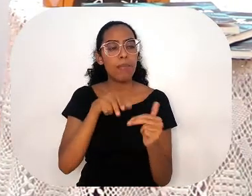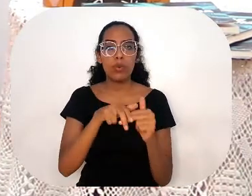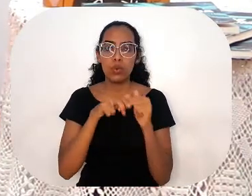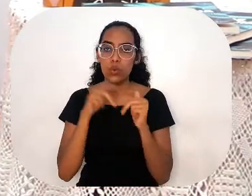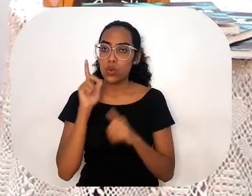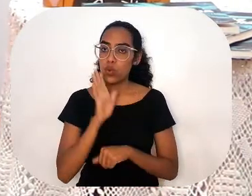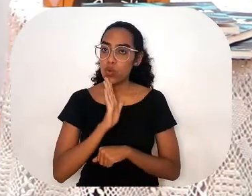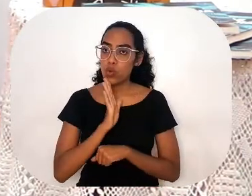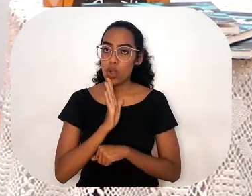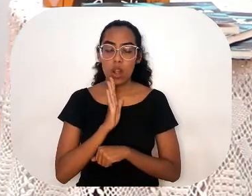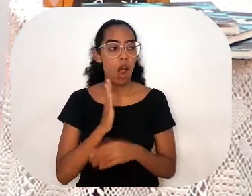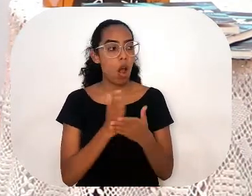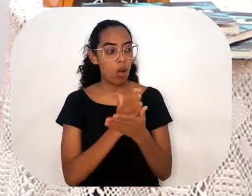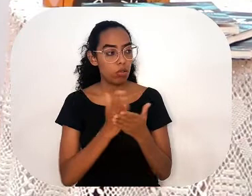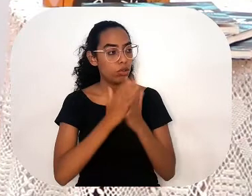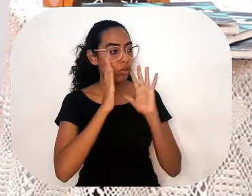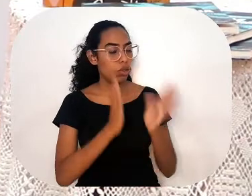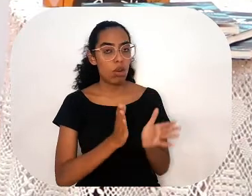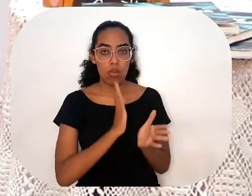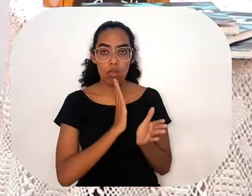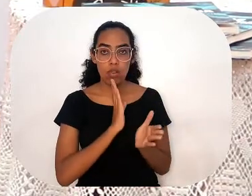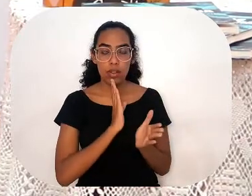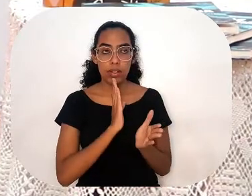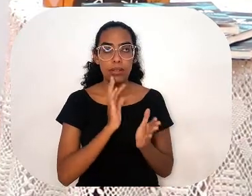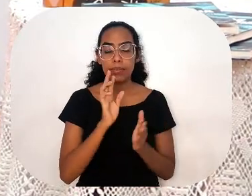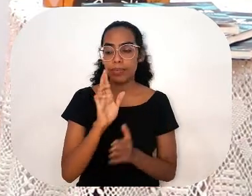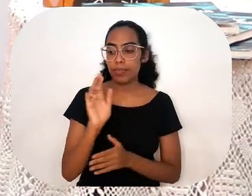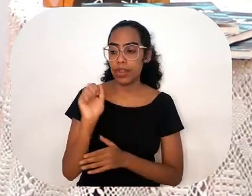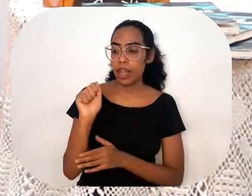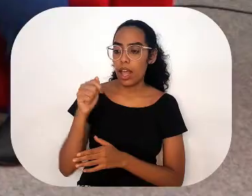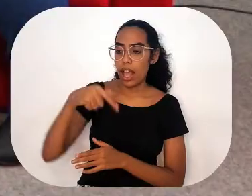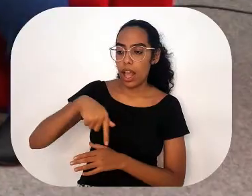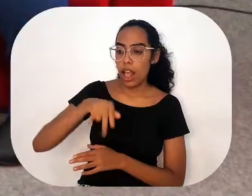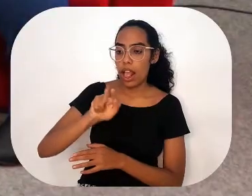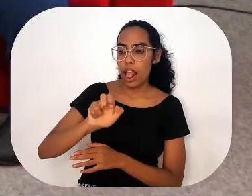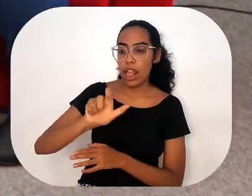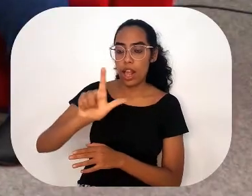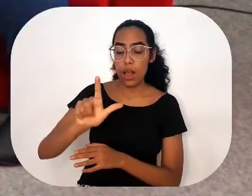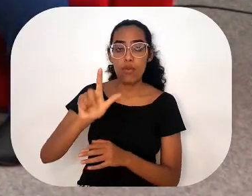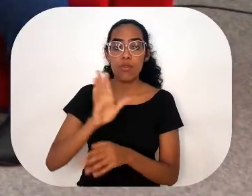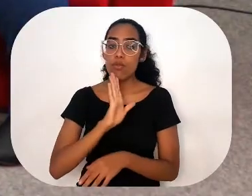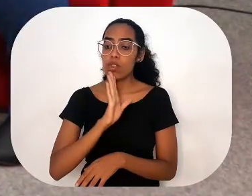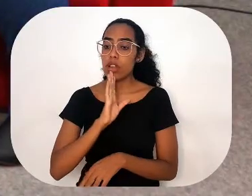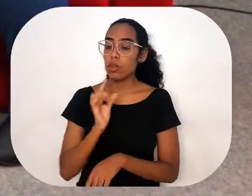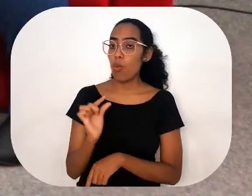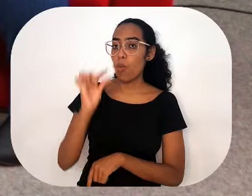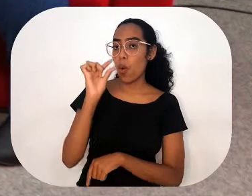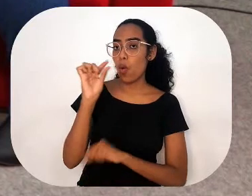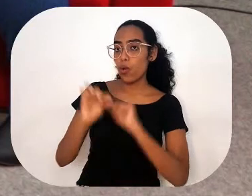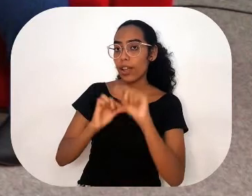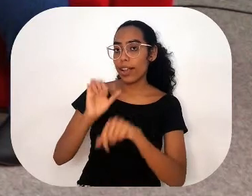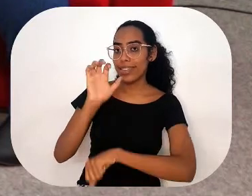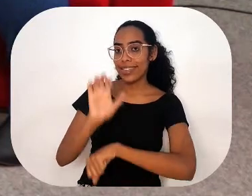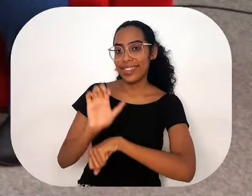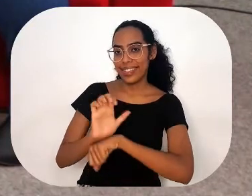obra literária certamente muita gente conhece a Raquel de Queiroz e conhece um pouquinho do Ceará exatamente por